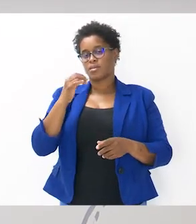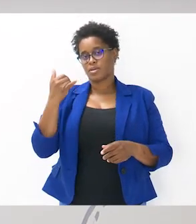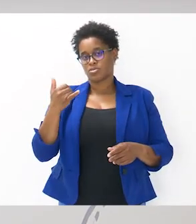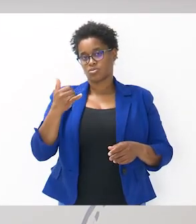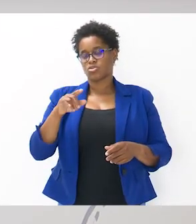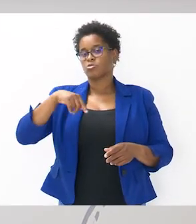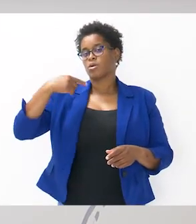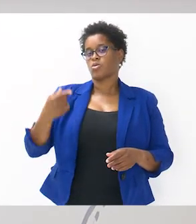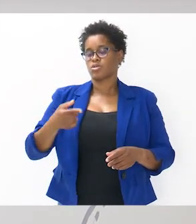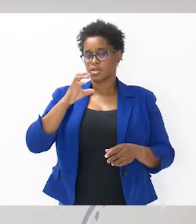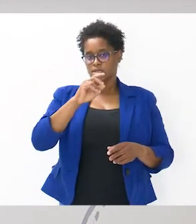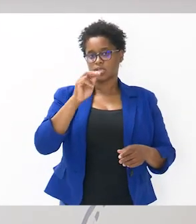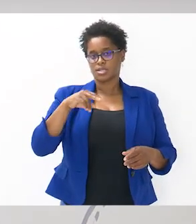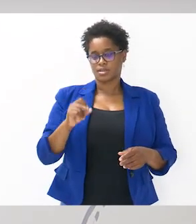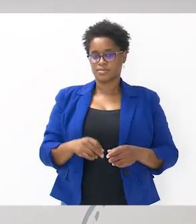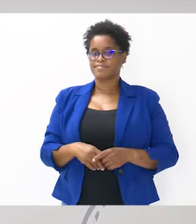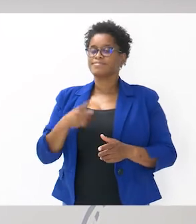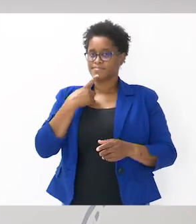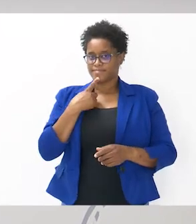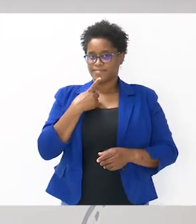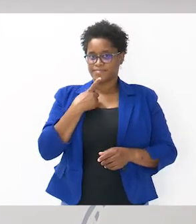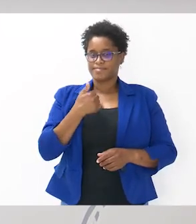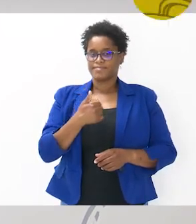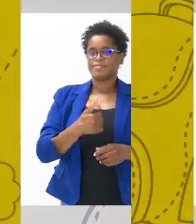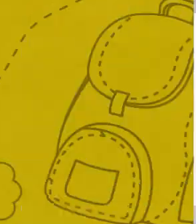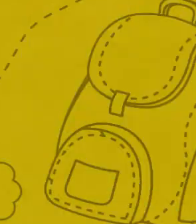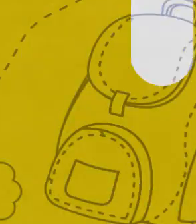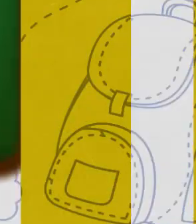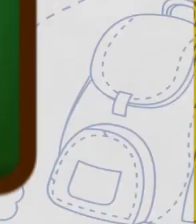2. Uma outra cena. Certo?